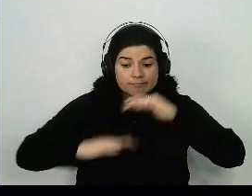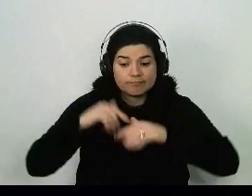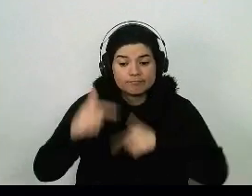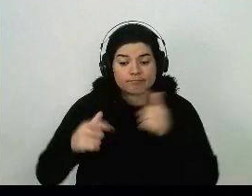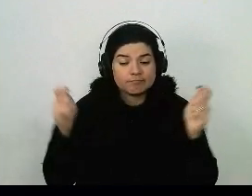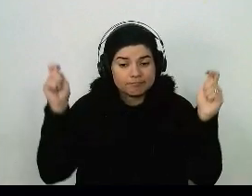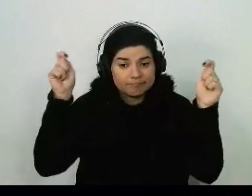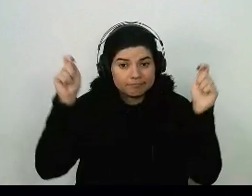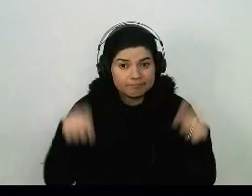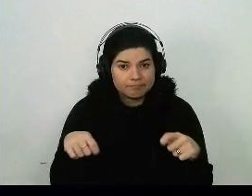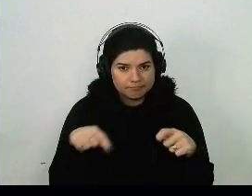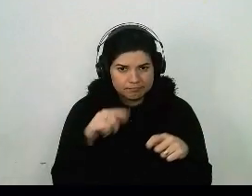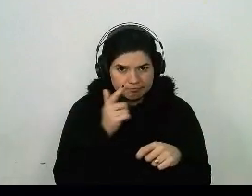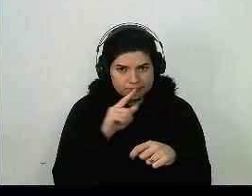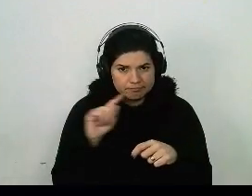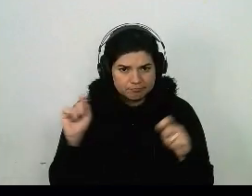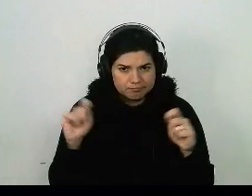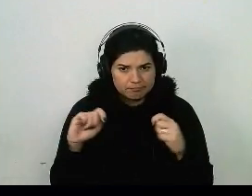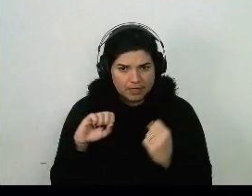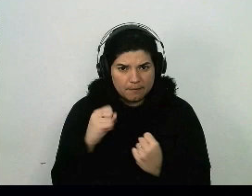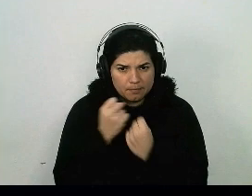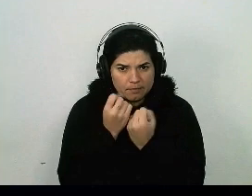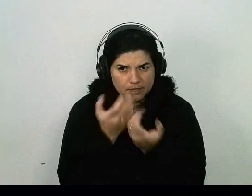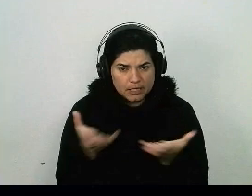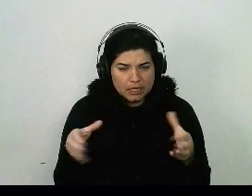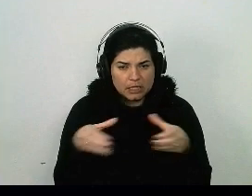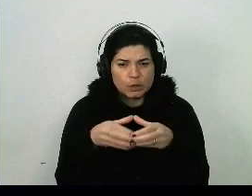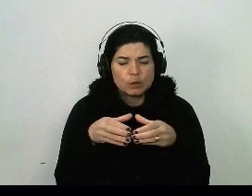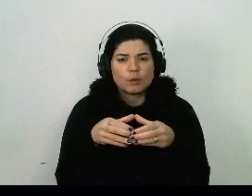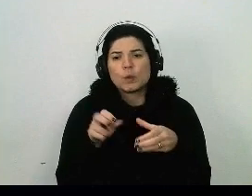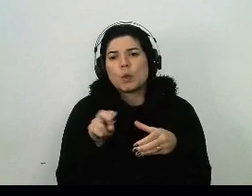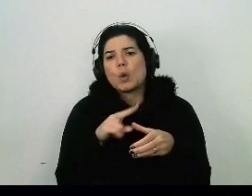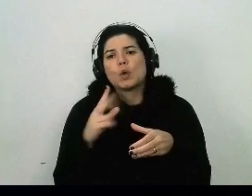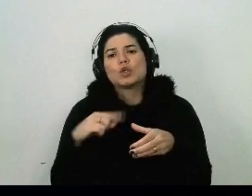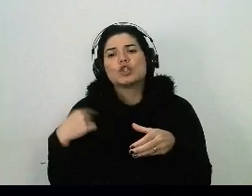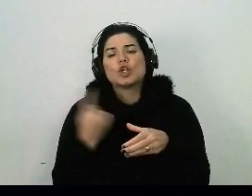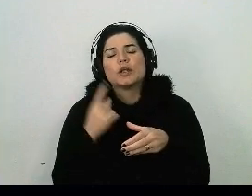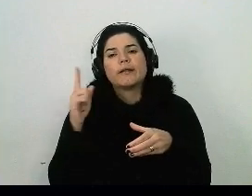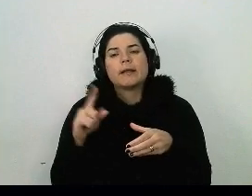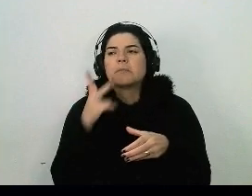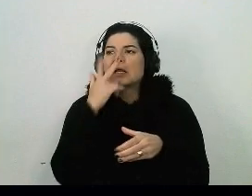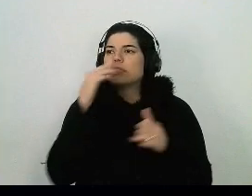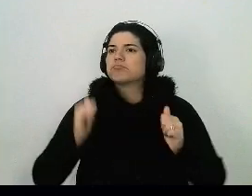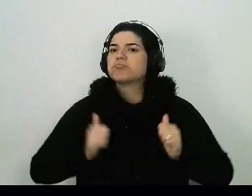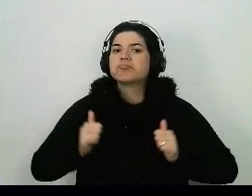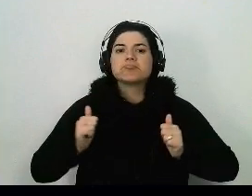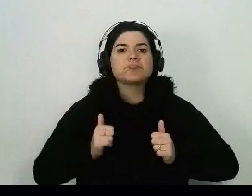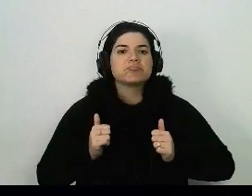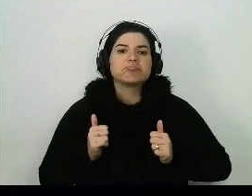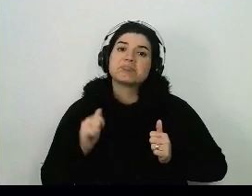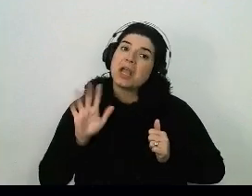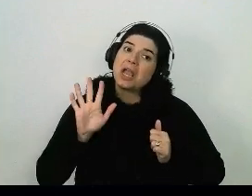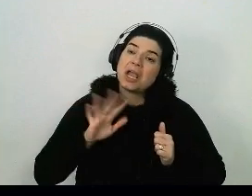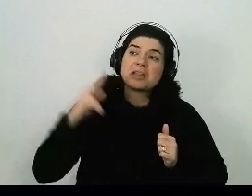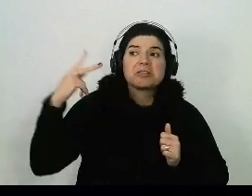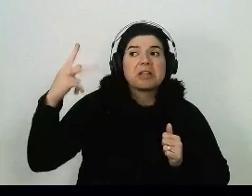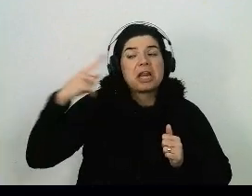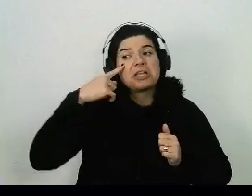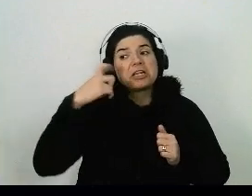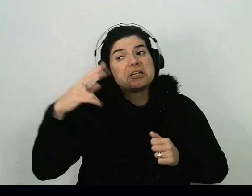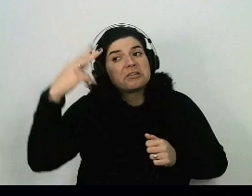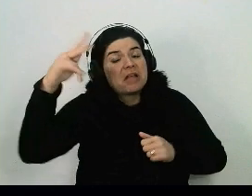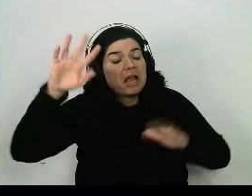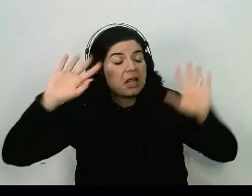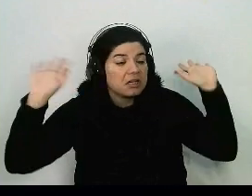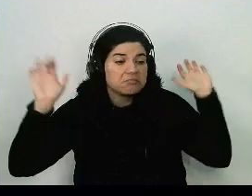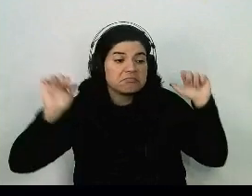apoiando as nossas equipes para isso Ou a gente se colocou naquela posição confortável de interesse dele estudar interesse dela